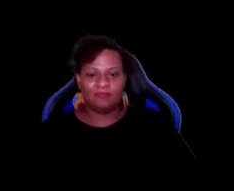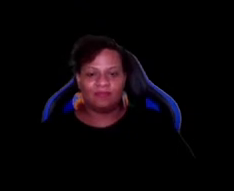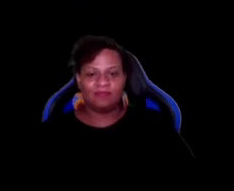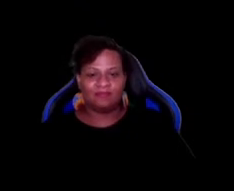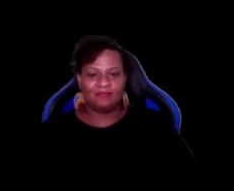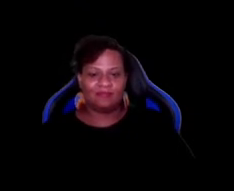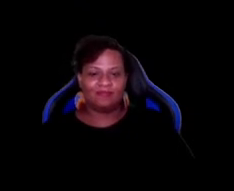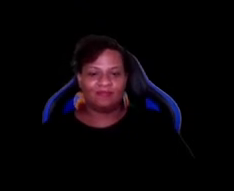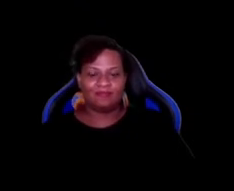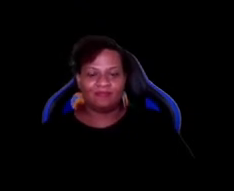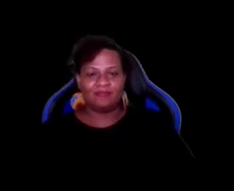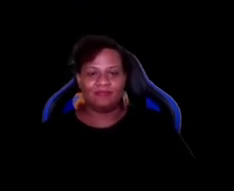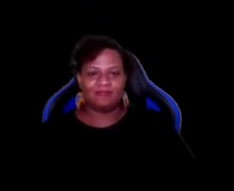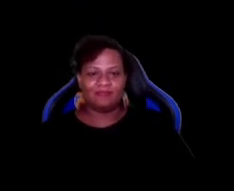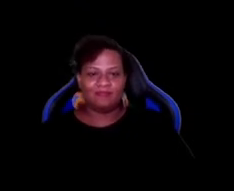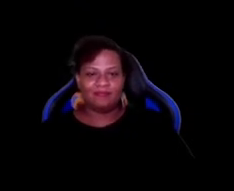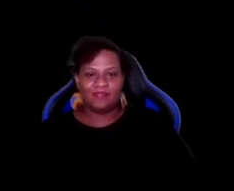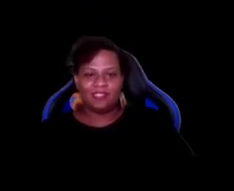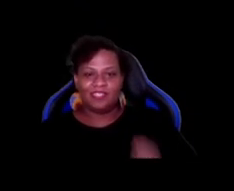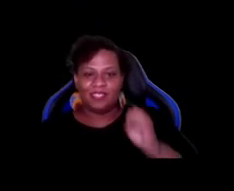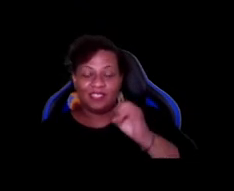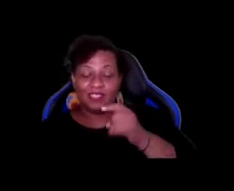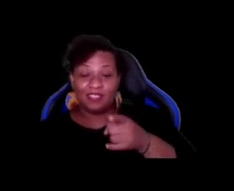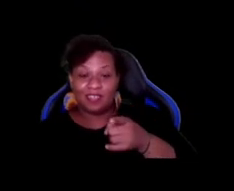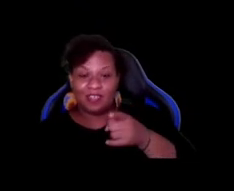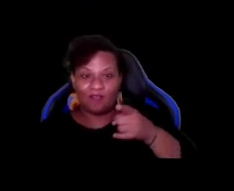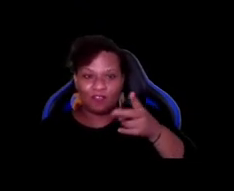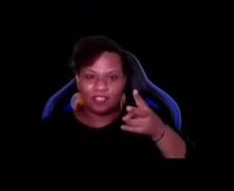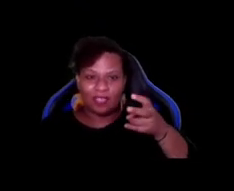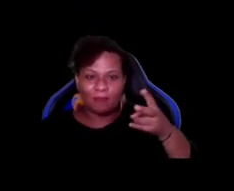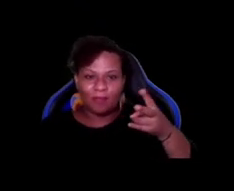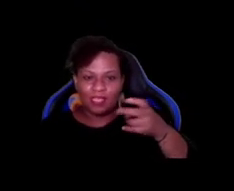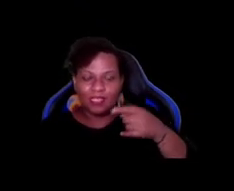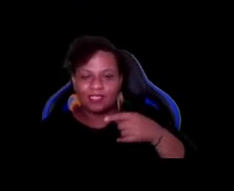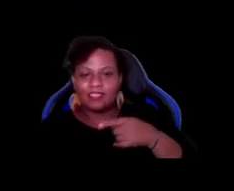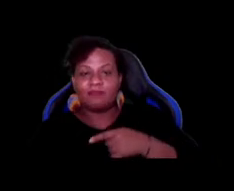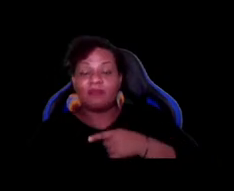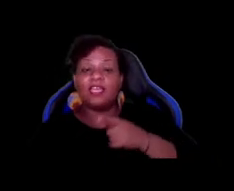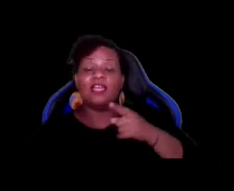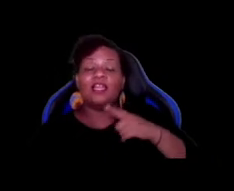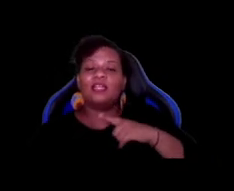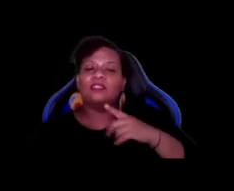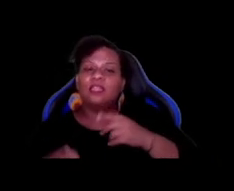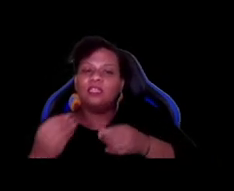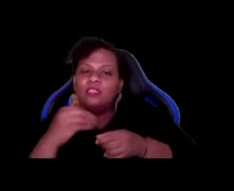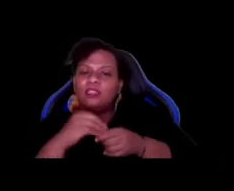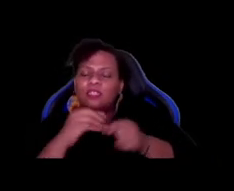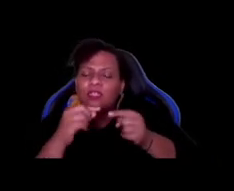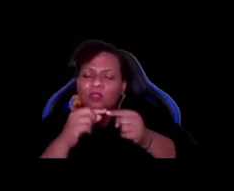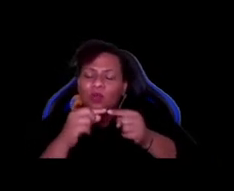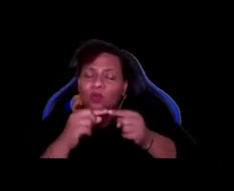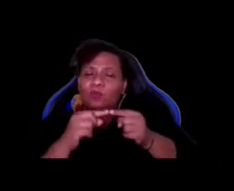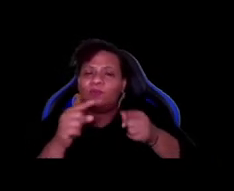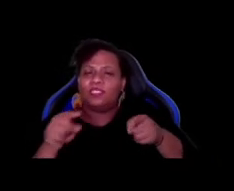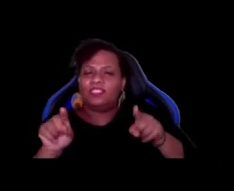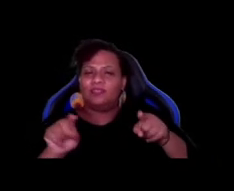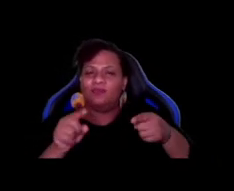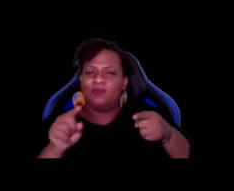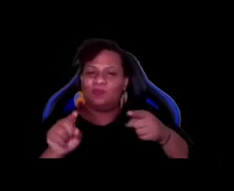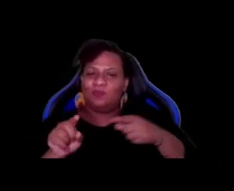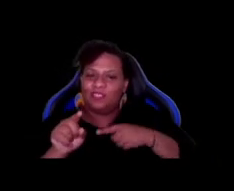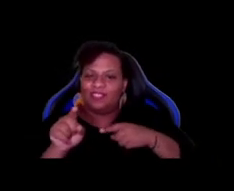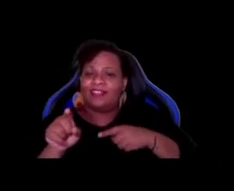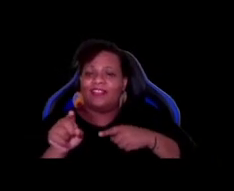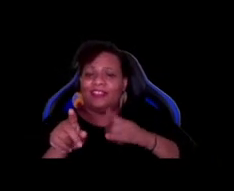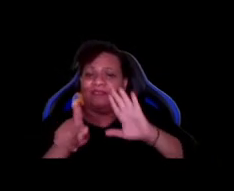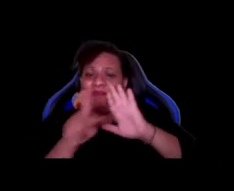Então, se vocês forem notar bem, essa célula aí, ela está dentro dessa percussão. Uhum. Então, por isso que